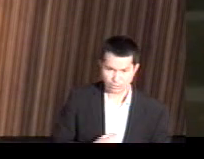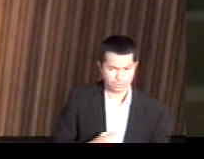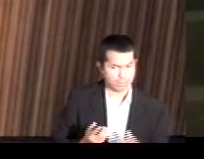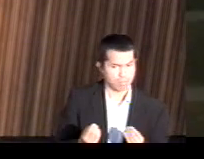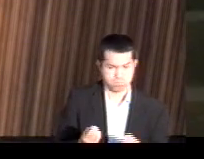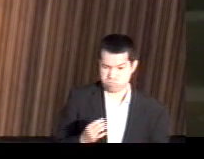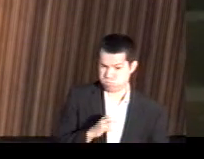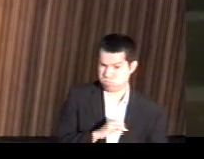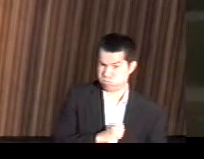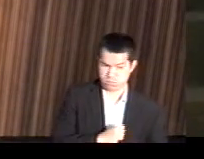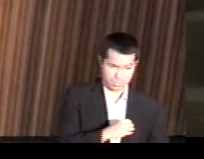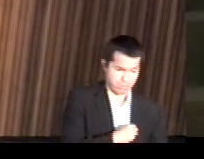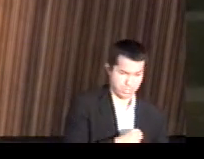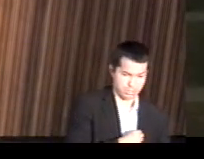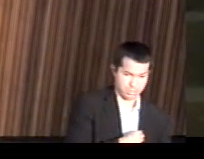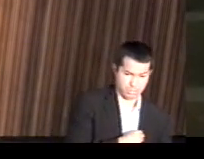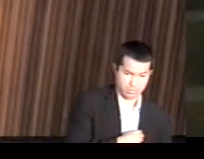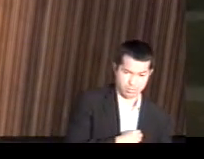Salvador.